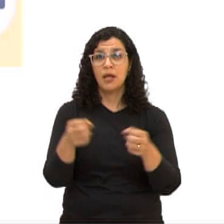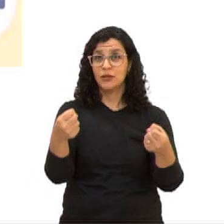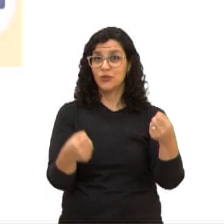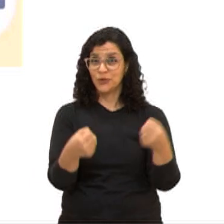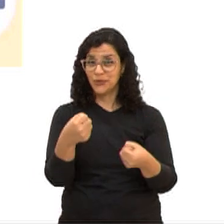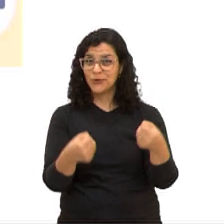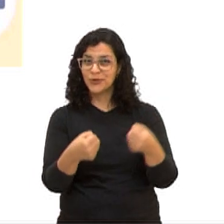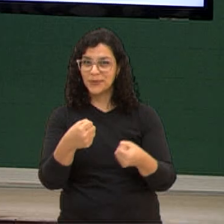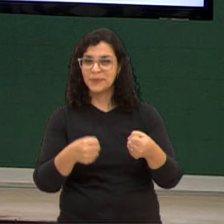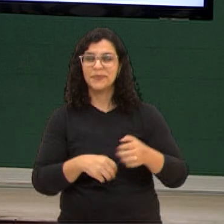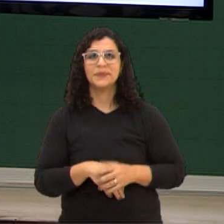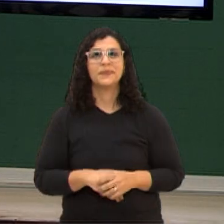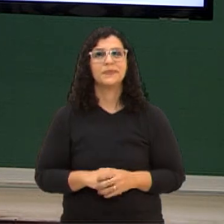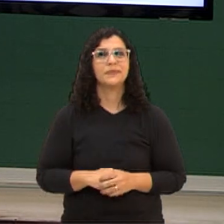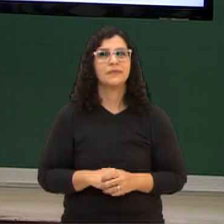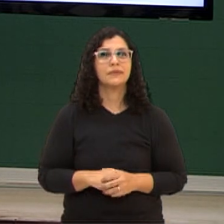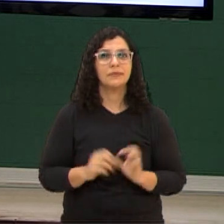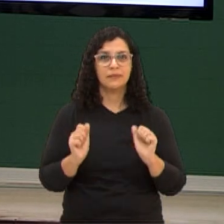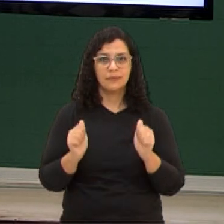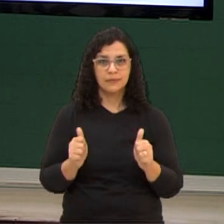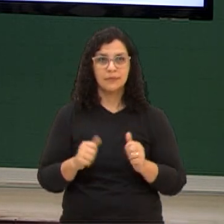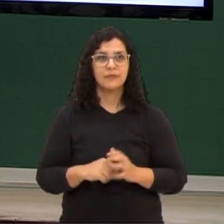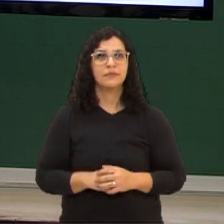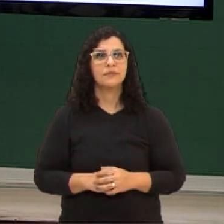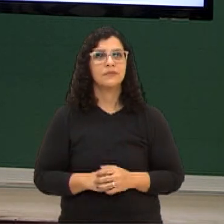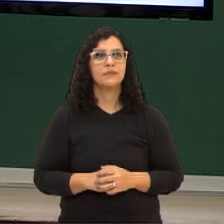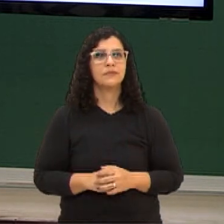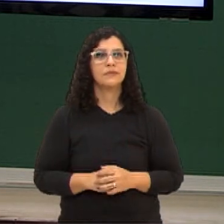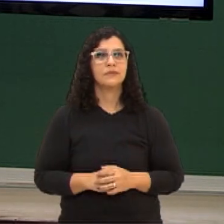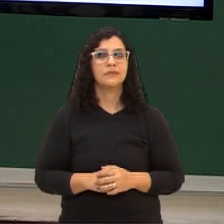conduzir, dirigir. Beleza, gente?